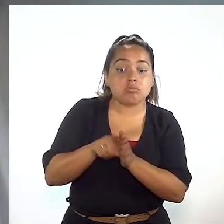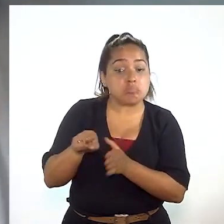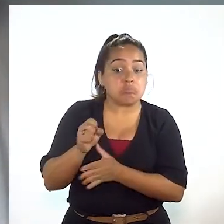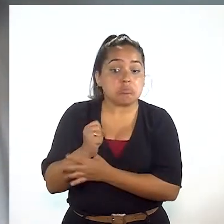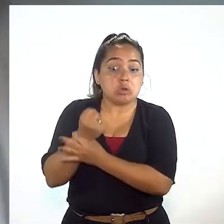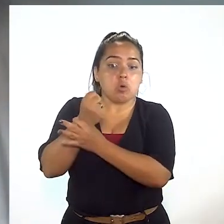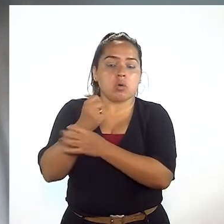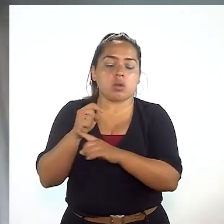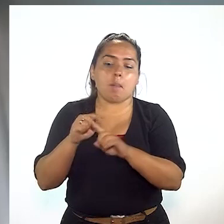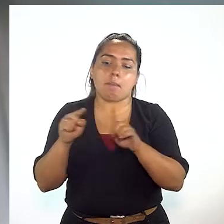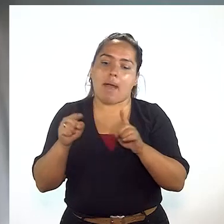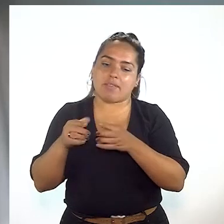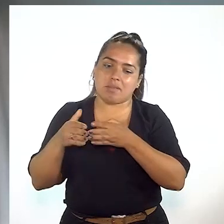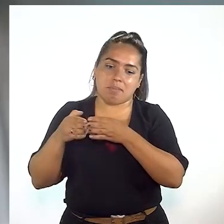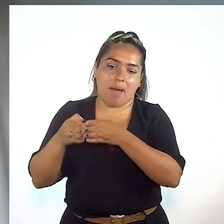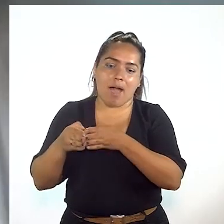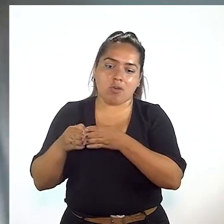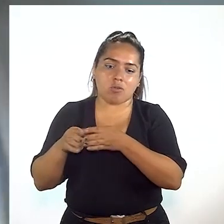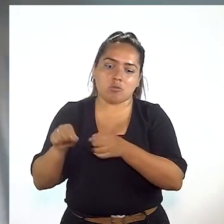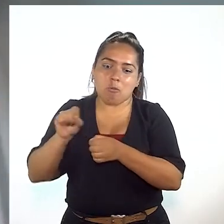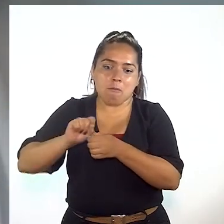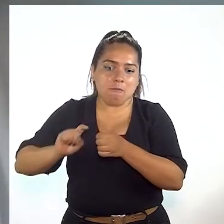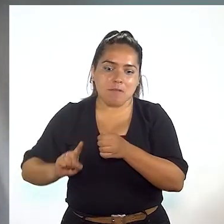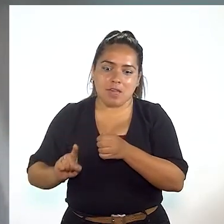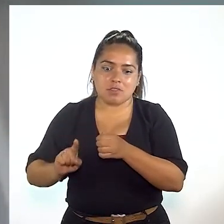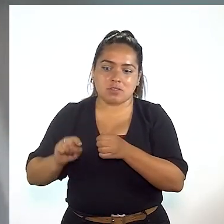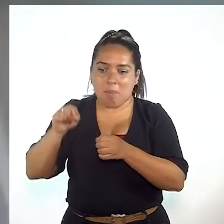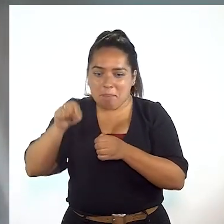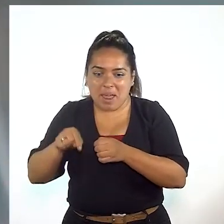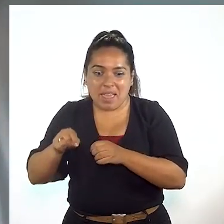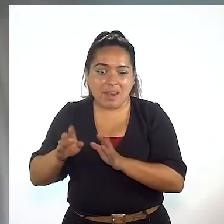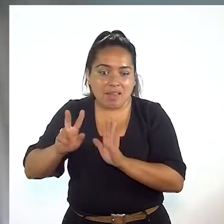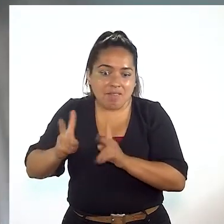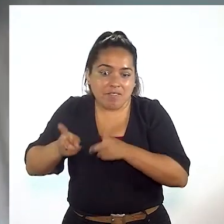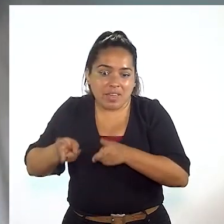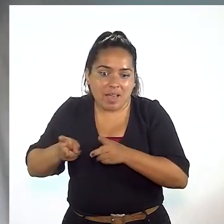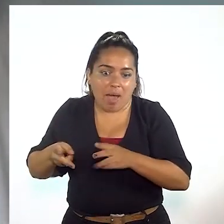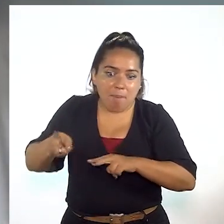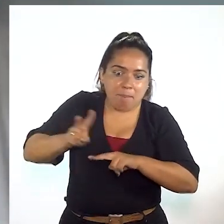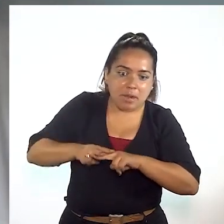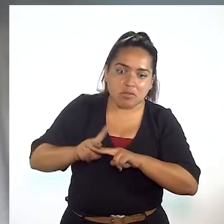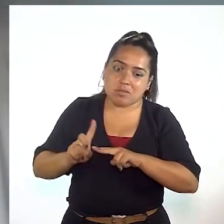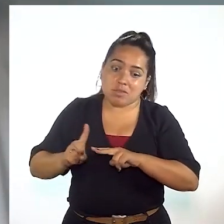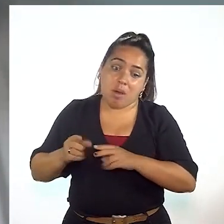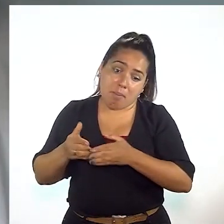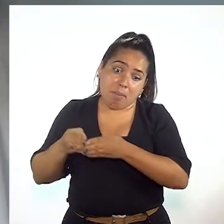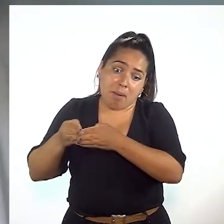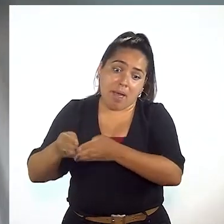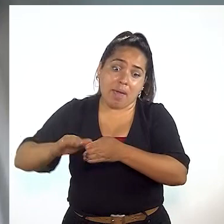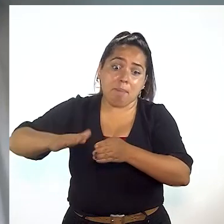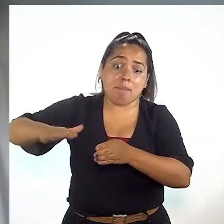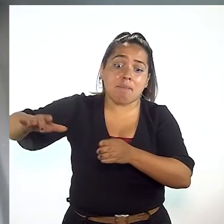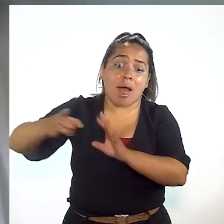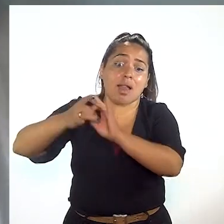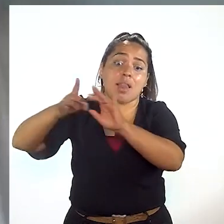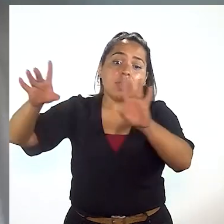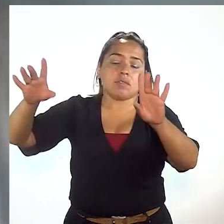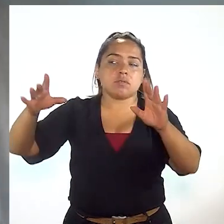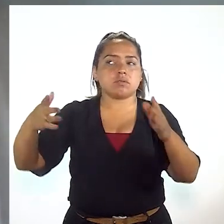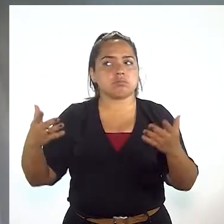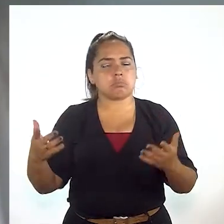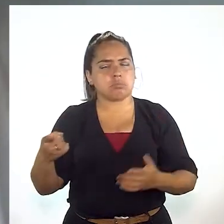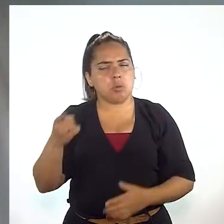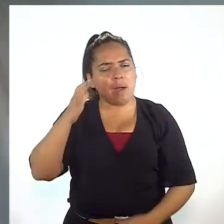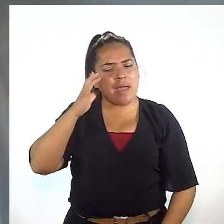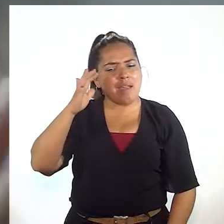A CLT ela é segura, mas o empreendedorismo também ele acontece no risco, né? E no quanto a gente tem